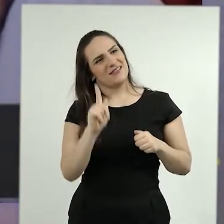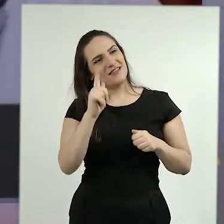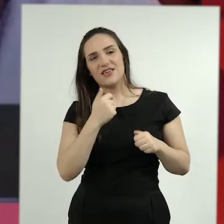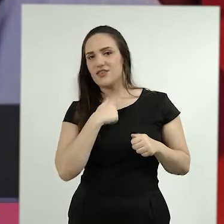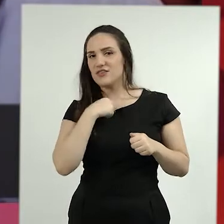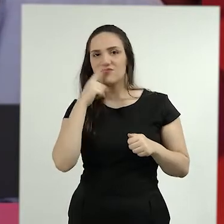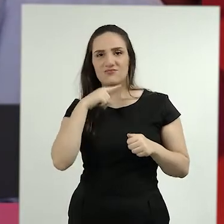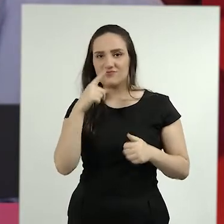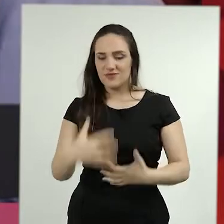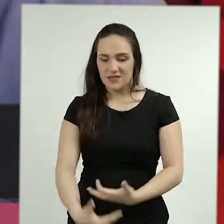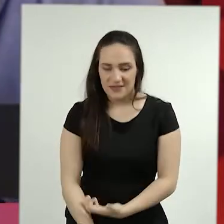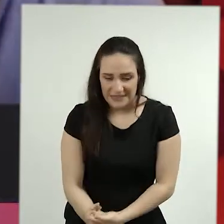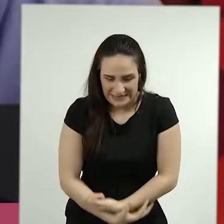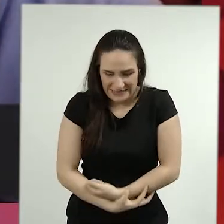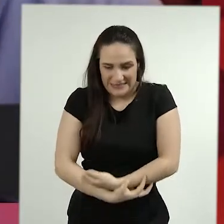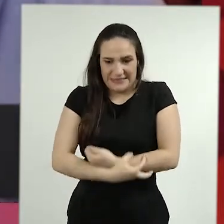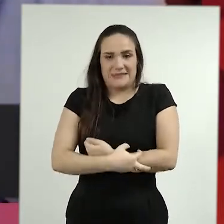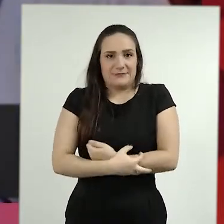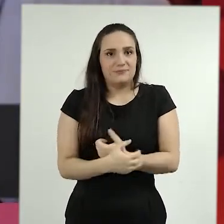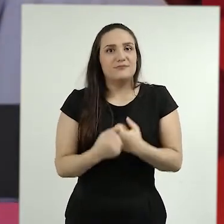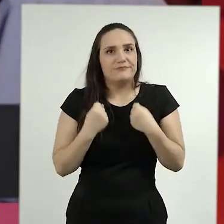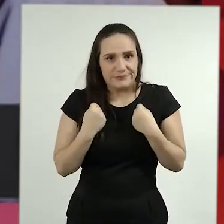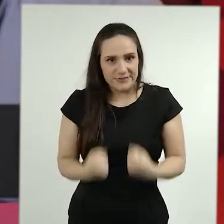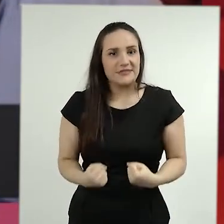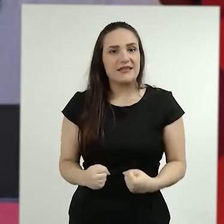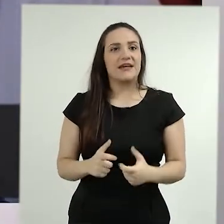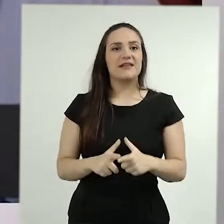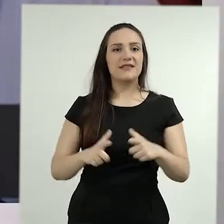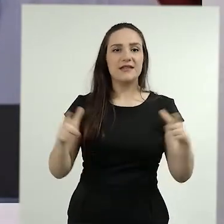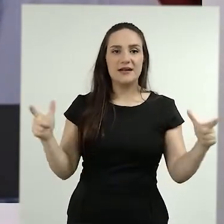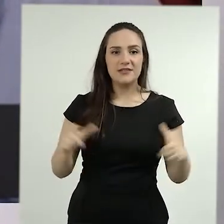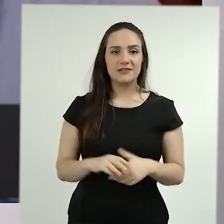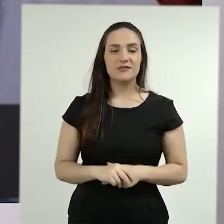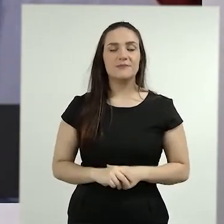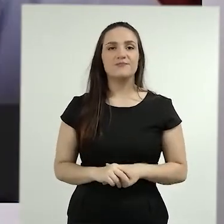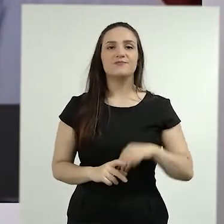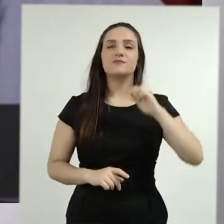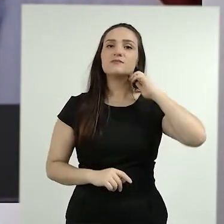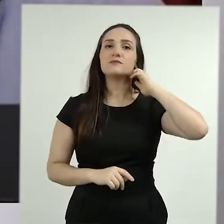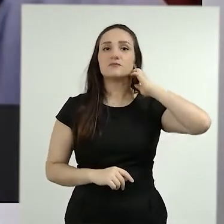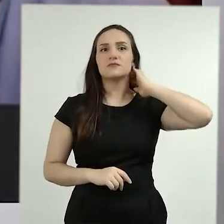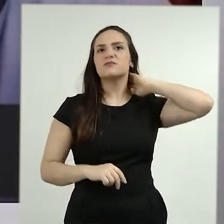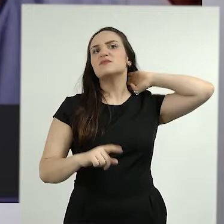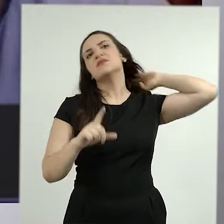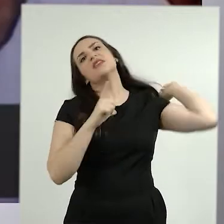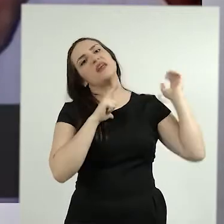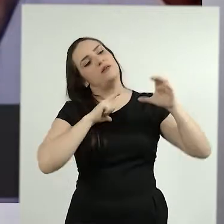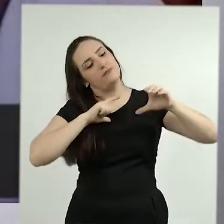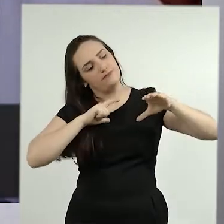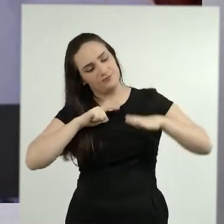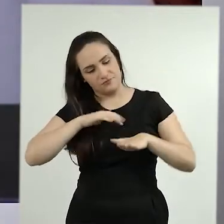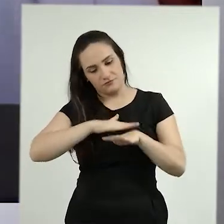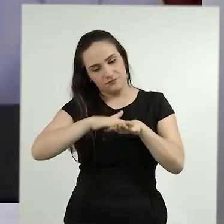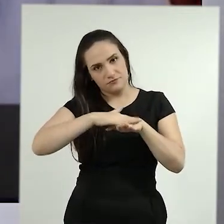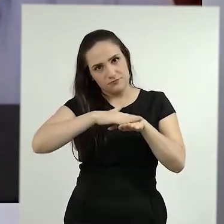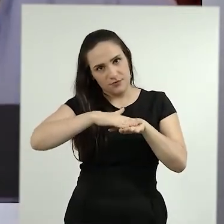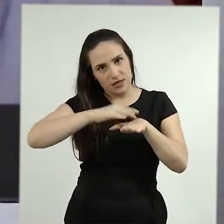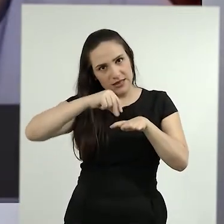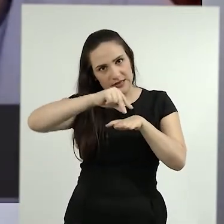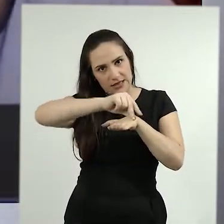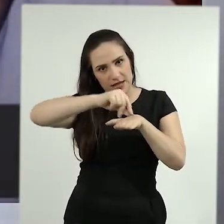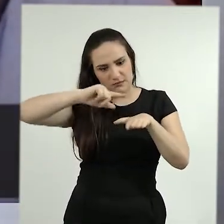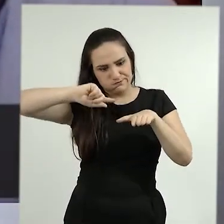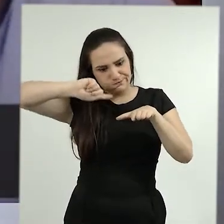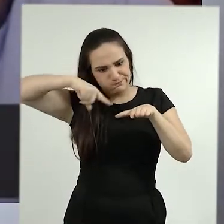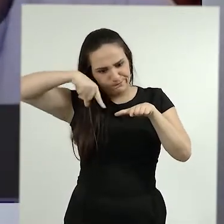cimento super pesado, eu não consigo levantar, né? Então, vocês terem uma ideia que é um animal super grande, pesado, ele cava tocas grandes, e a gente descobriu